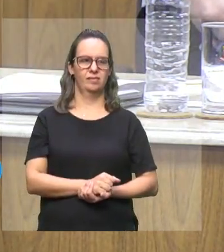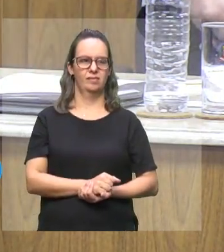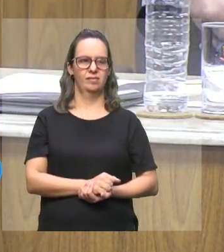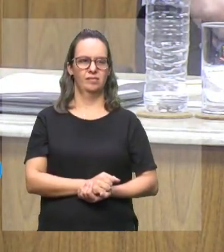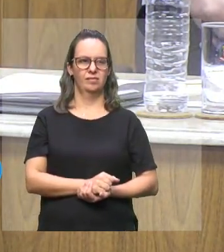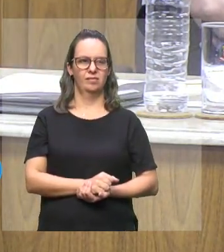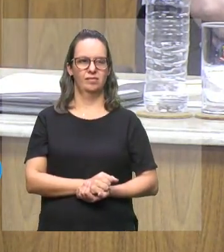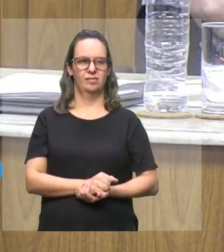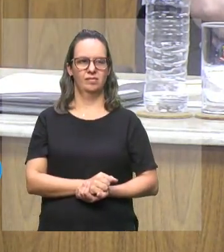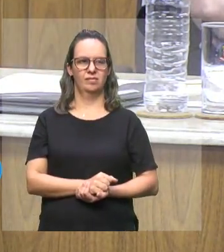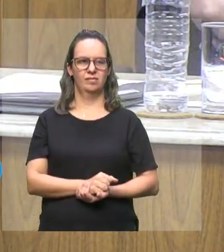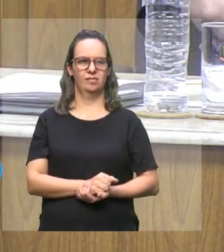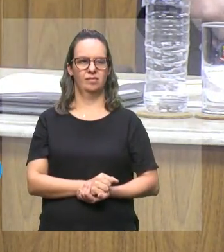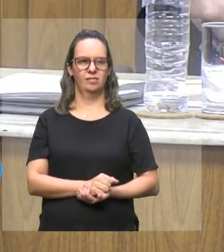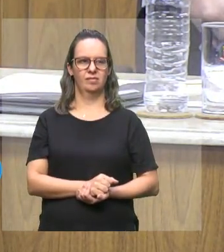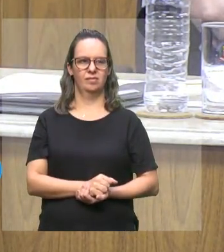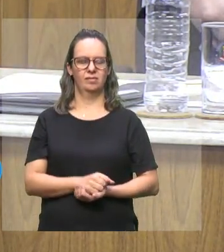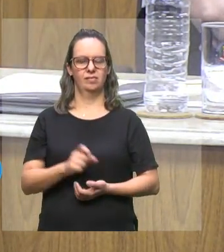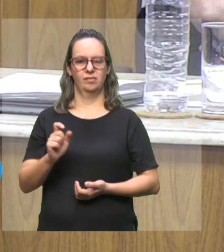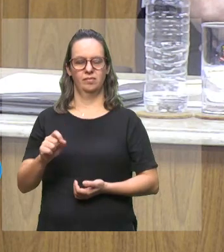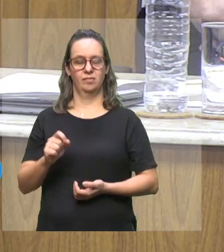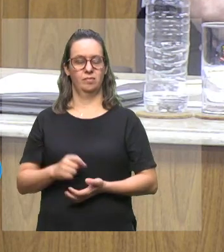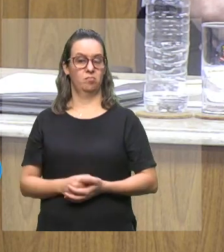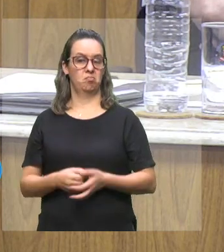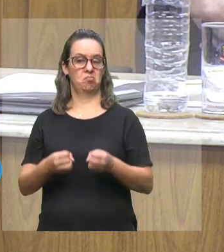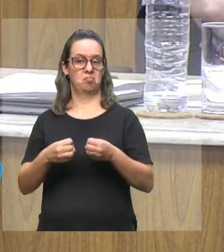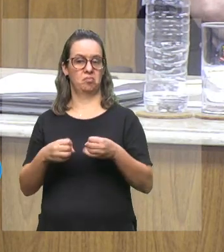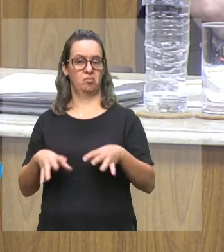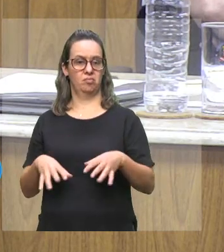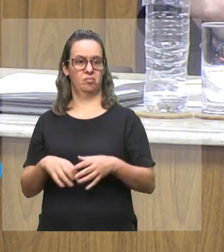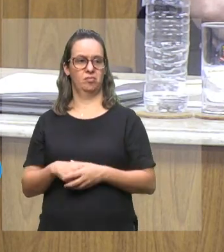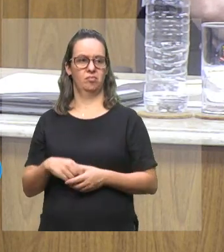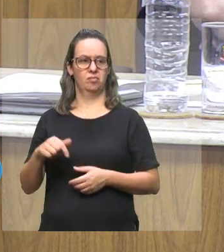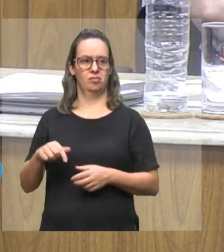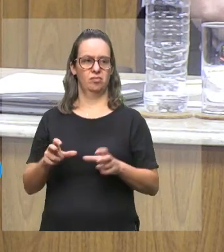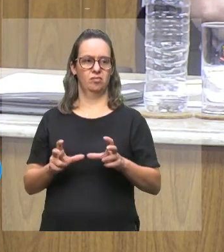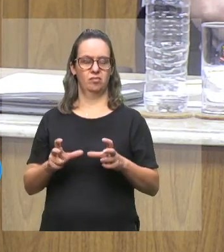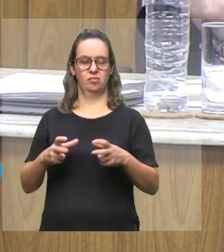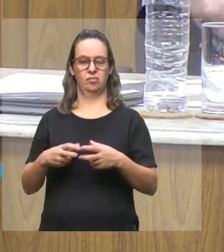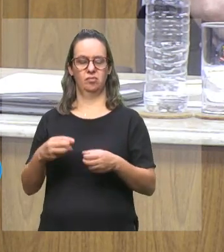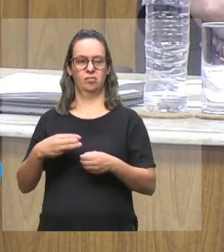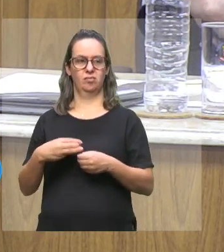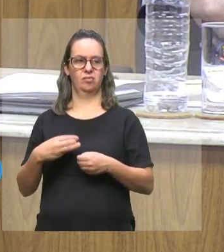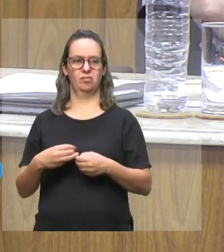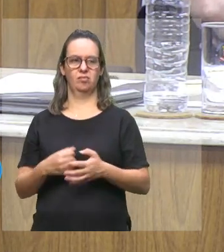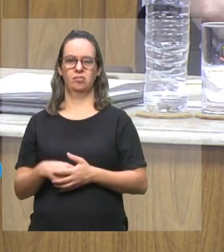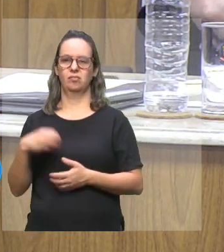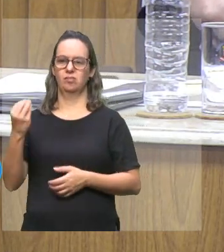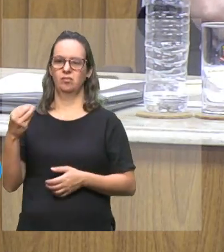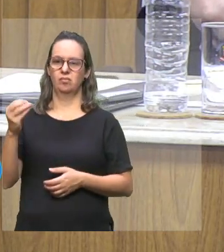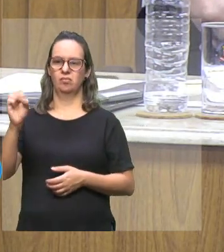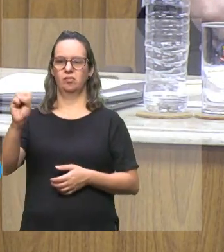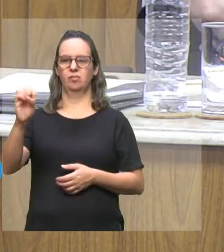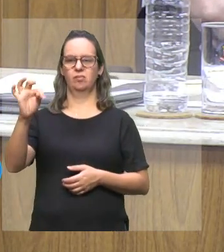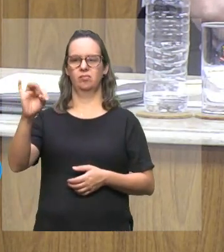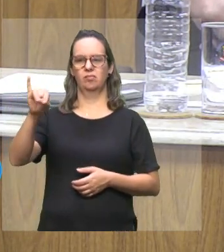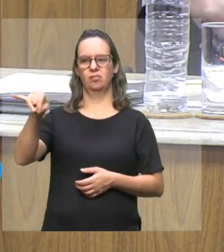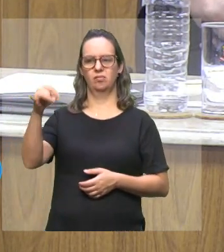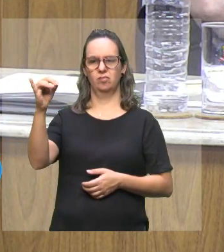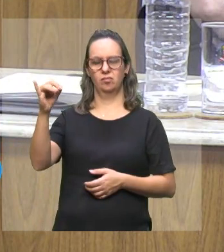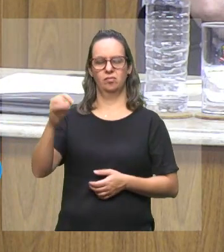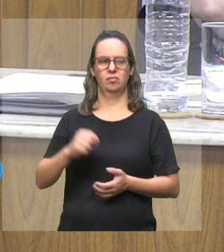o exame e análise das contas desta Câmara Municipal. Enquanto o Tribunal de Contas ele